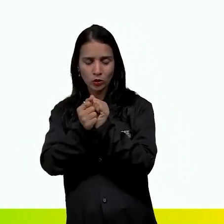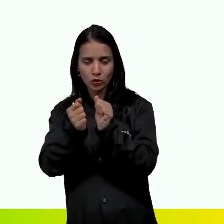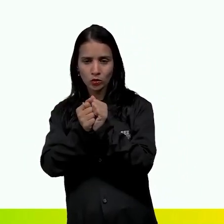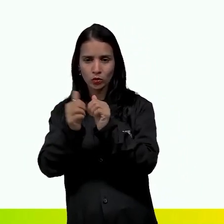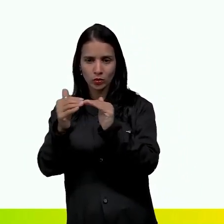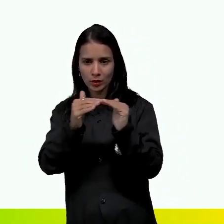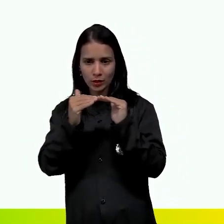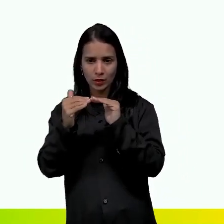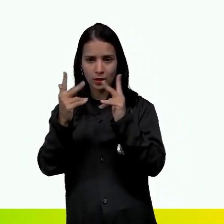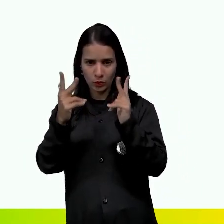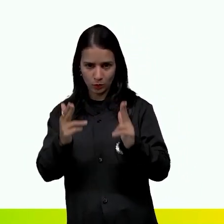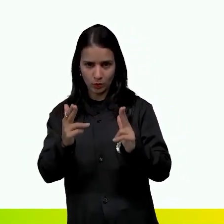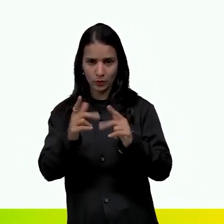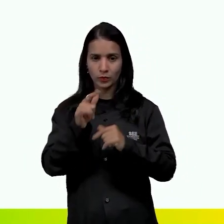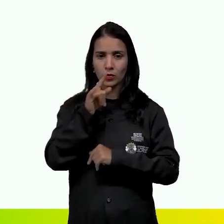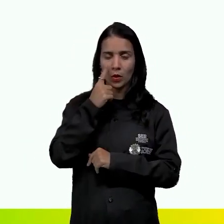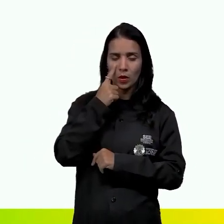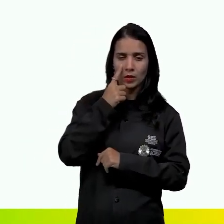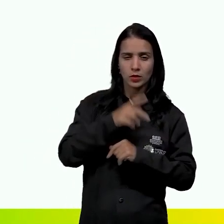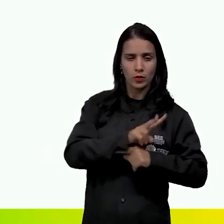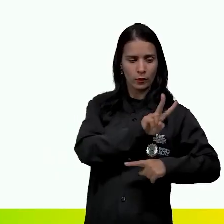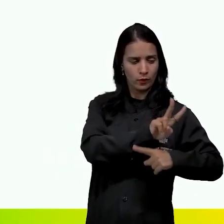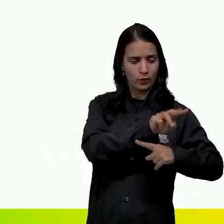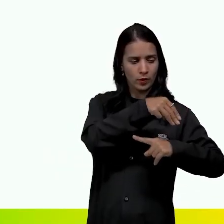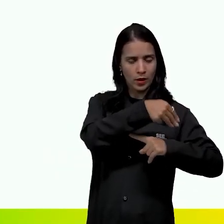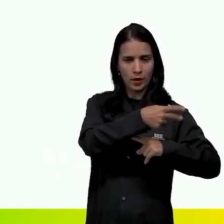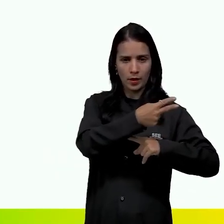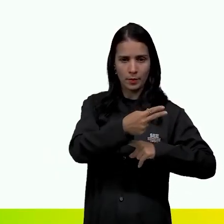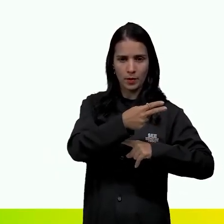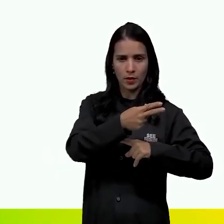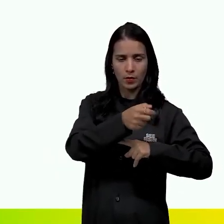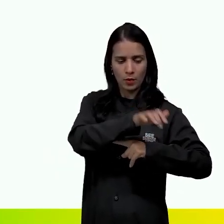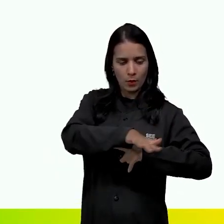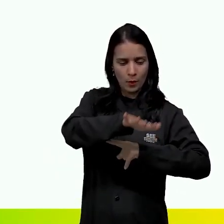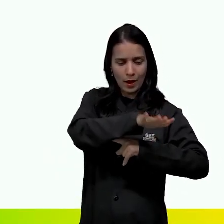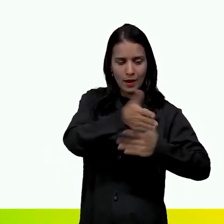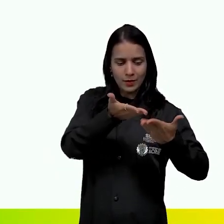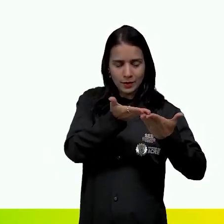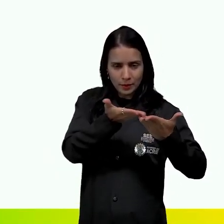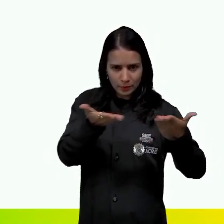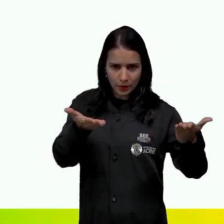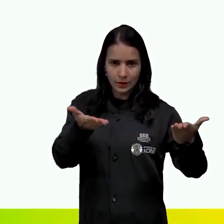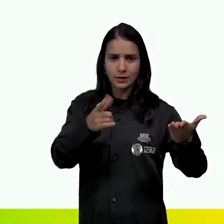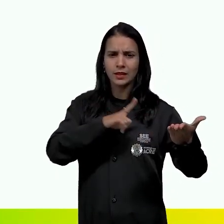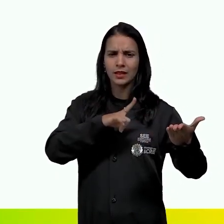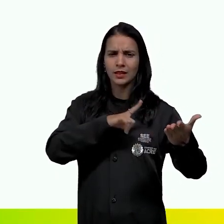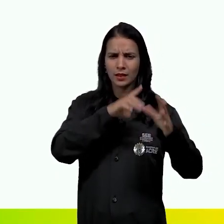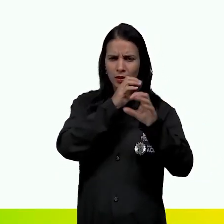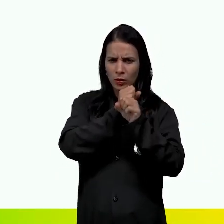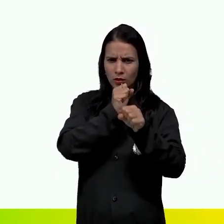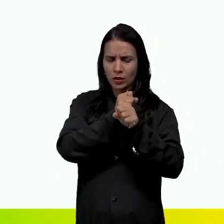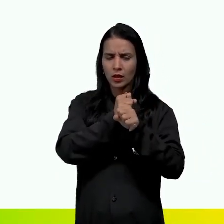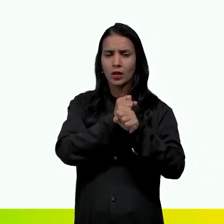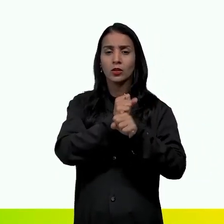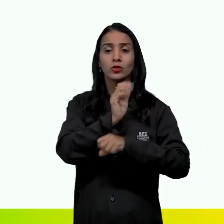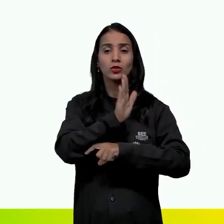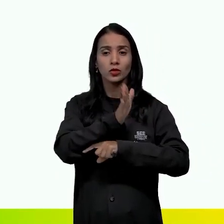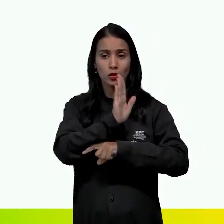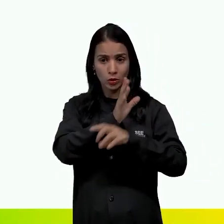da base. A área da base está aqui, ok? Nós já calculamos ela, é só pegar e